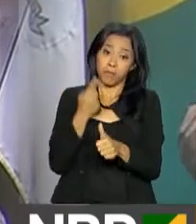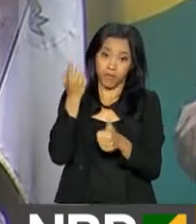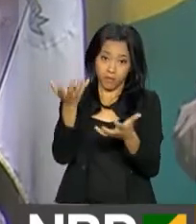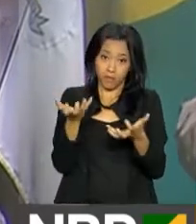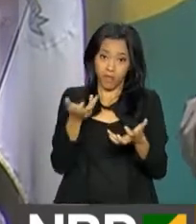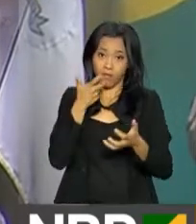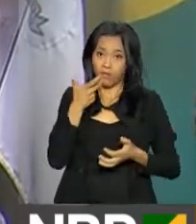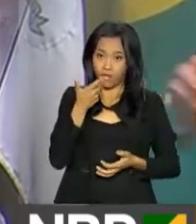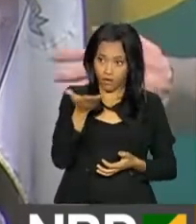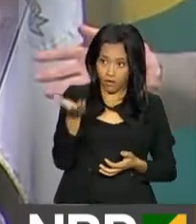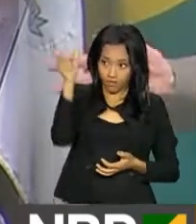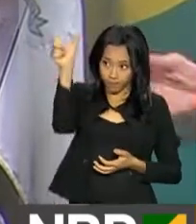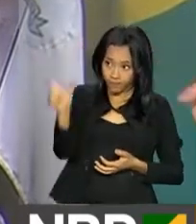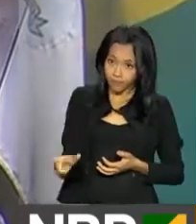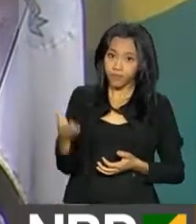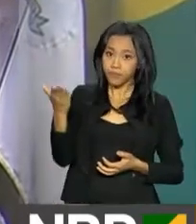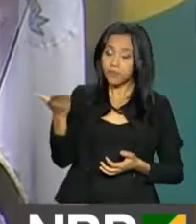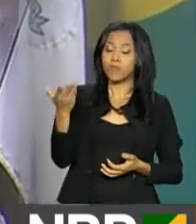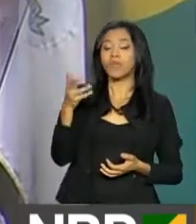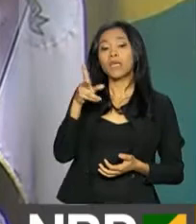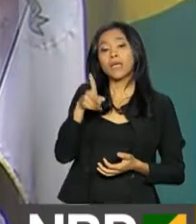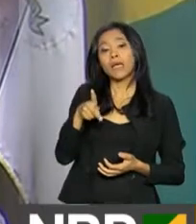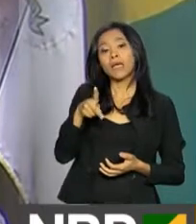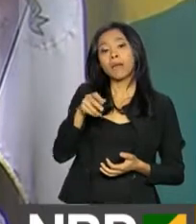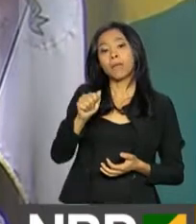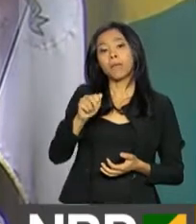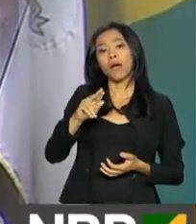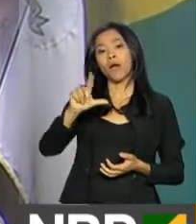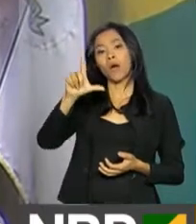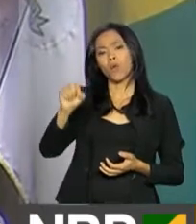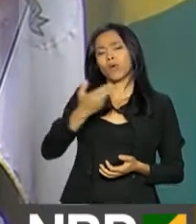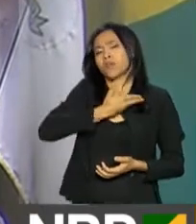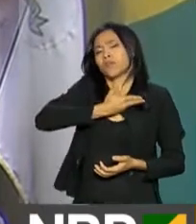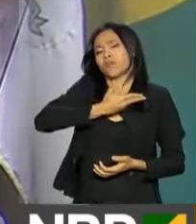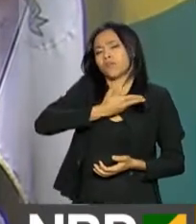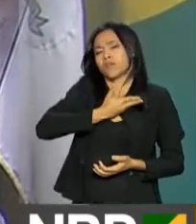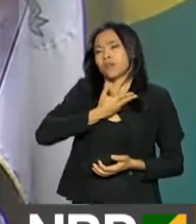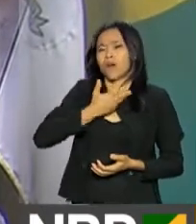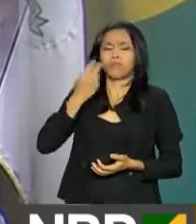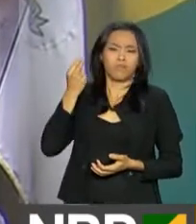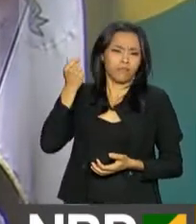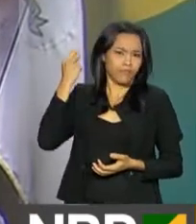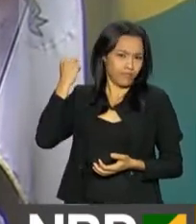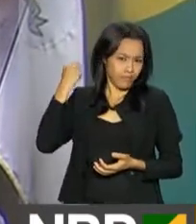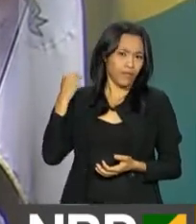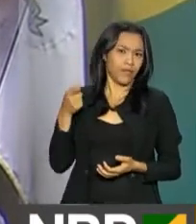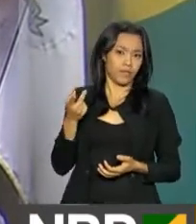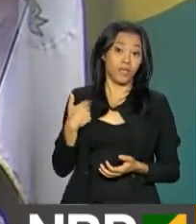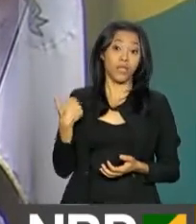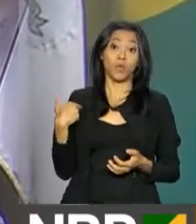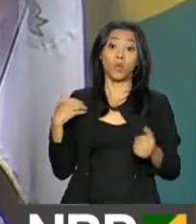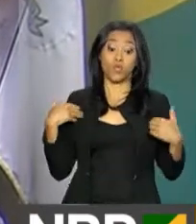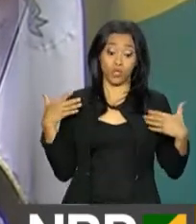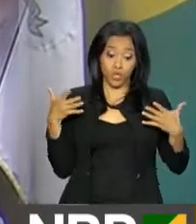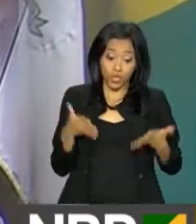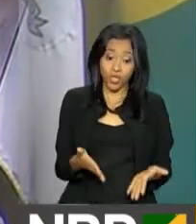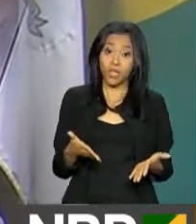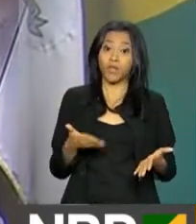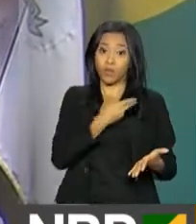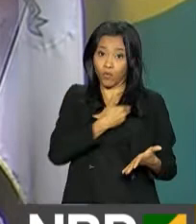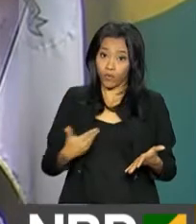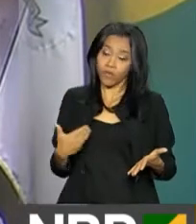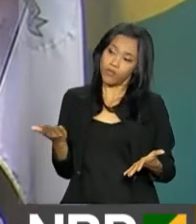que o paulo paulo o velho amigo conhecido meu colaborador há muito tempo e logo que cheguei ao governo eu trouxe para